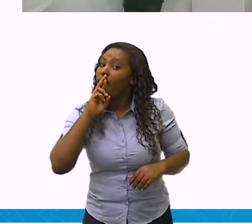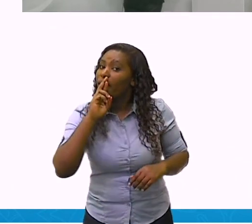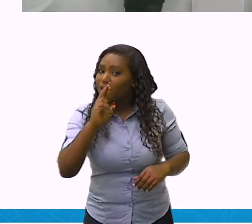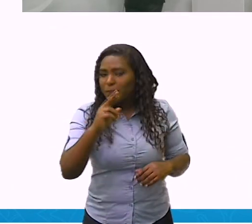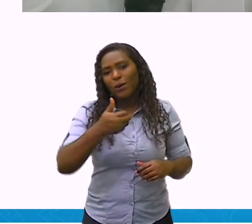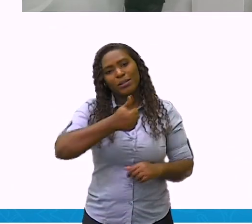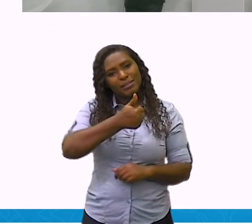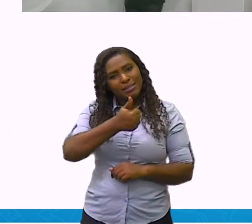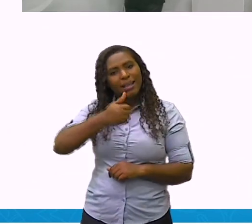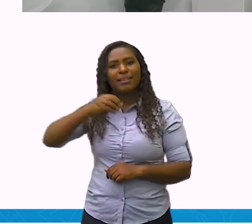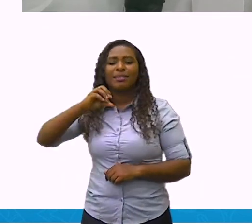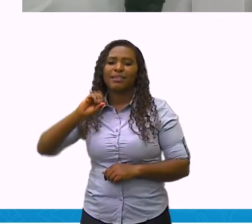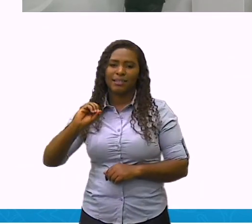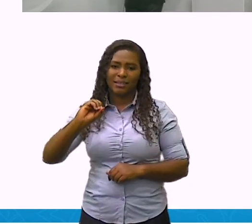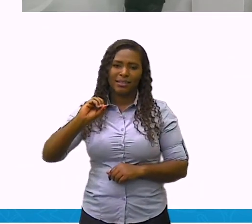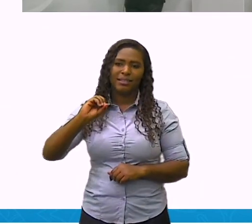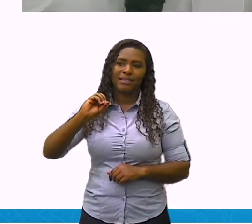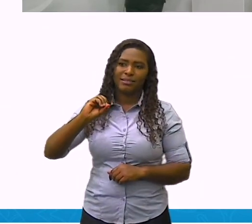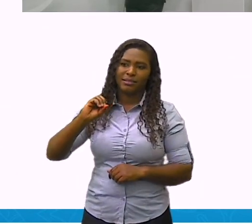ao resultado